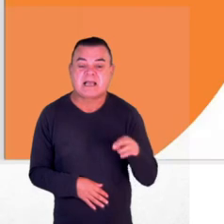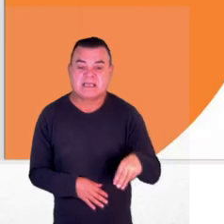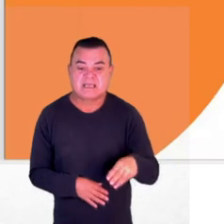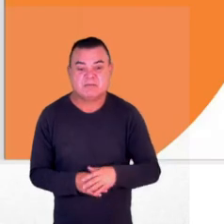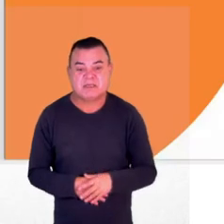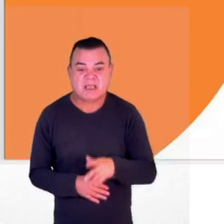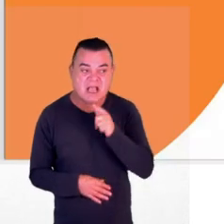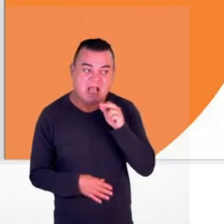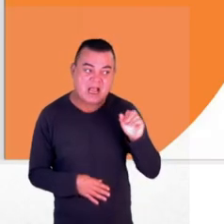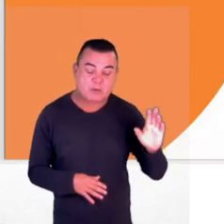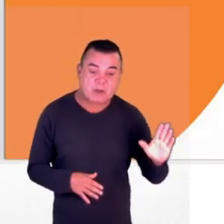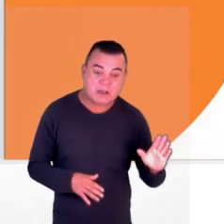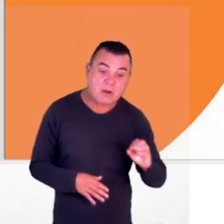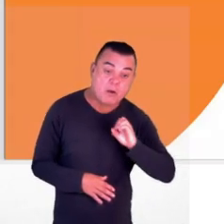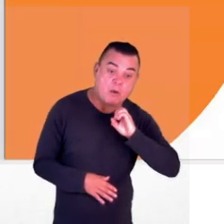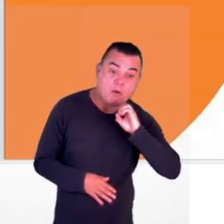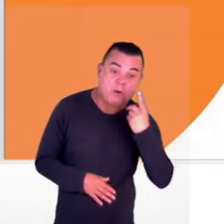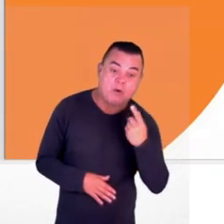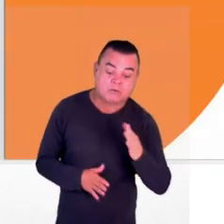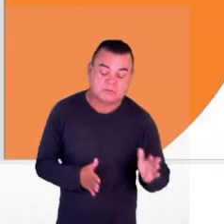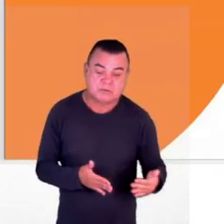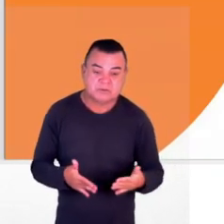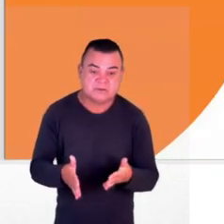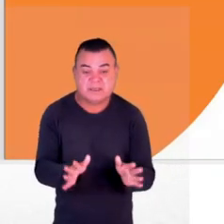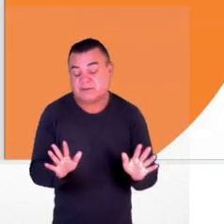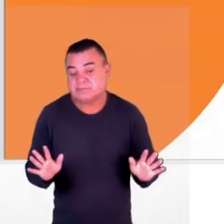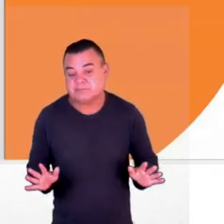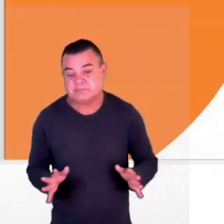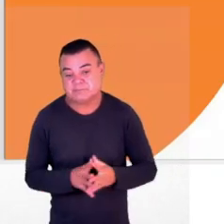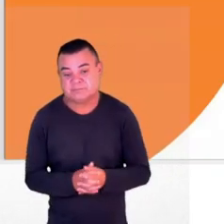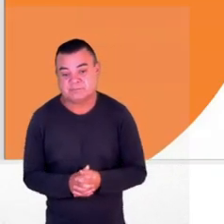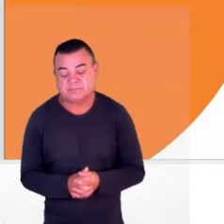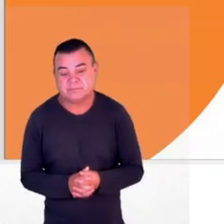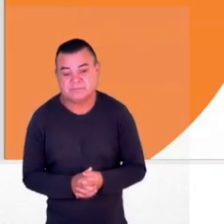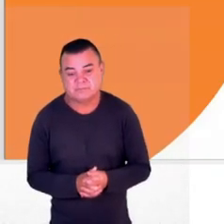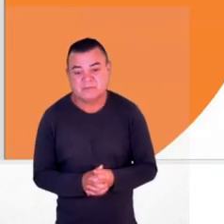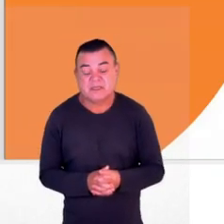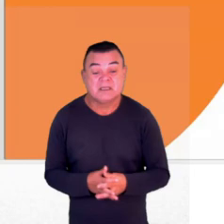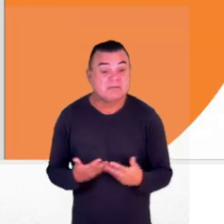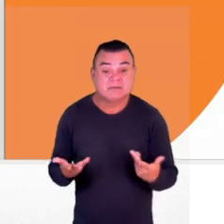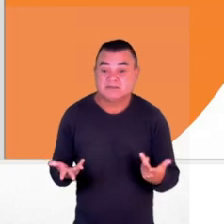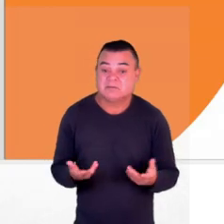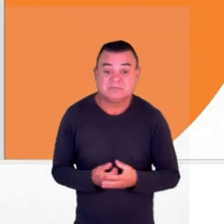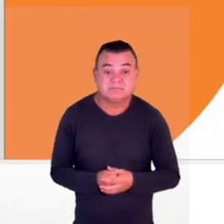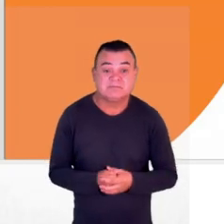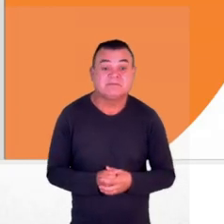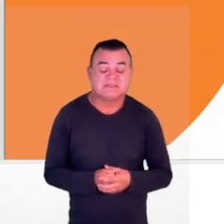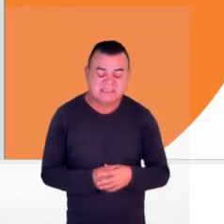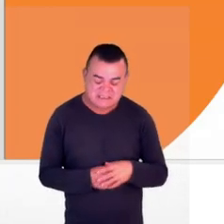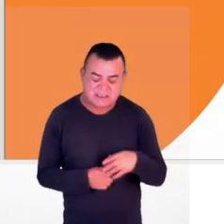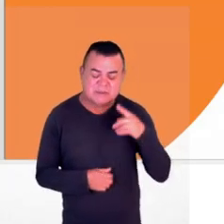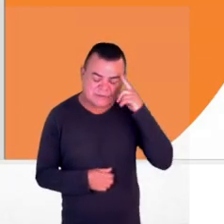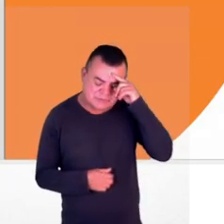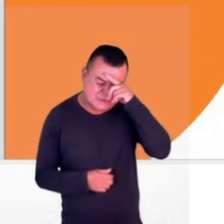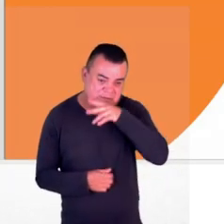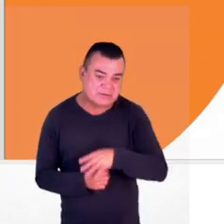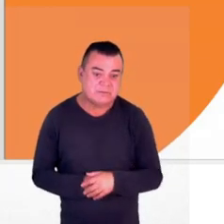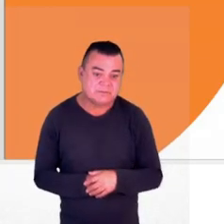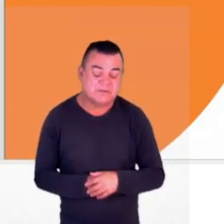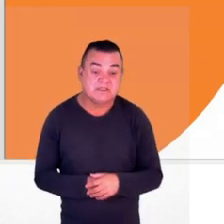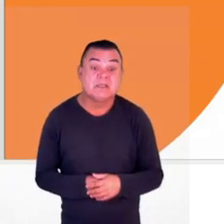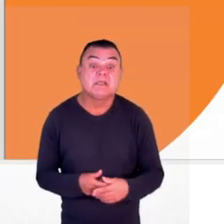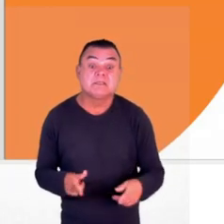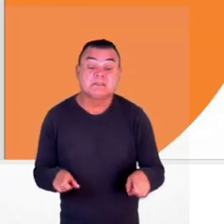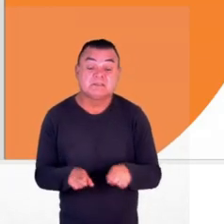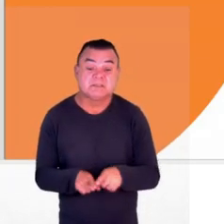Estrada nada né Isso é uma boa parte da realidade Amazônica é assim então não tinha cabimento nenhum e eh essa questão sanitária